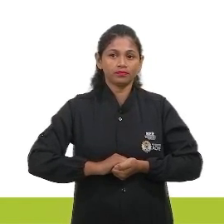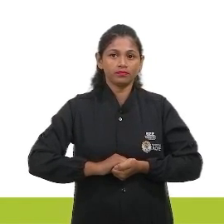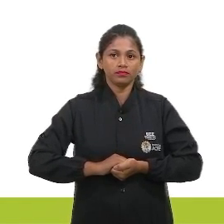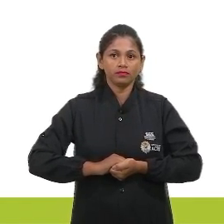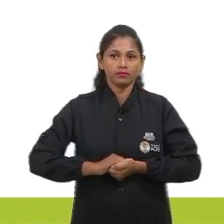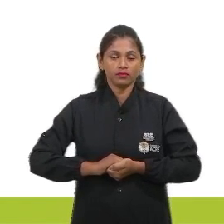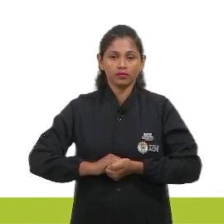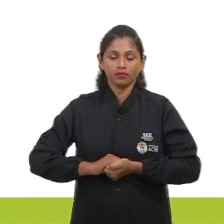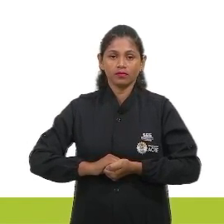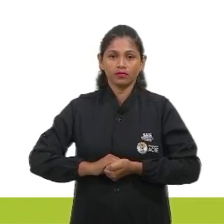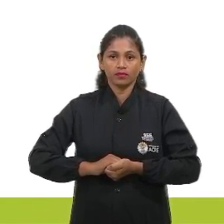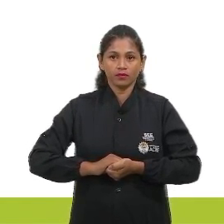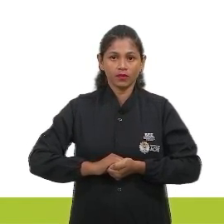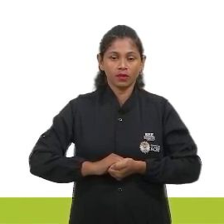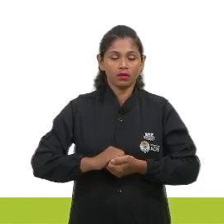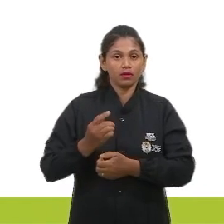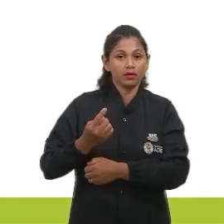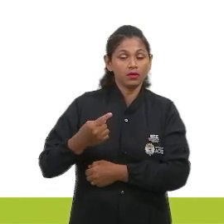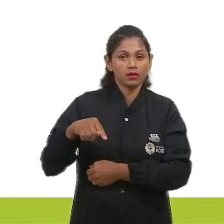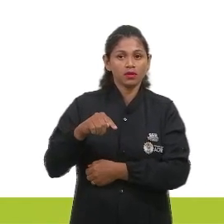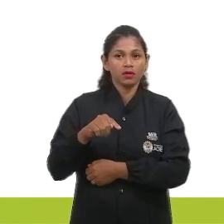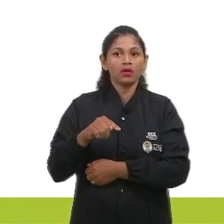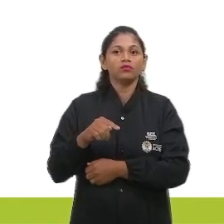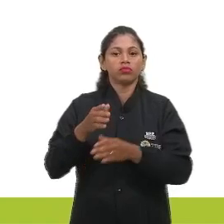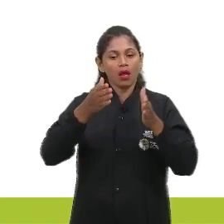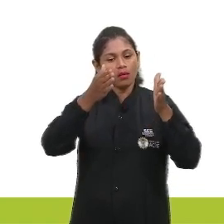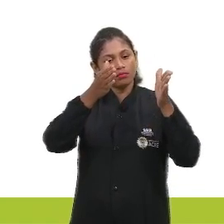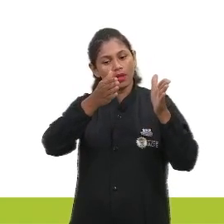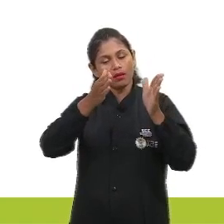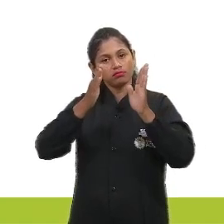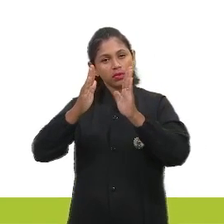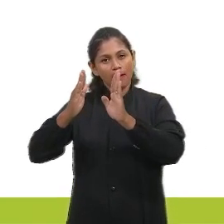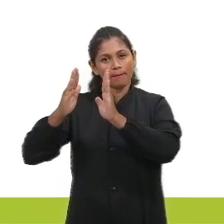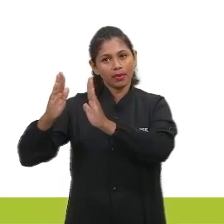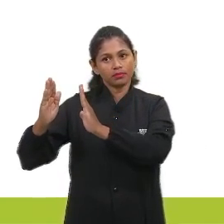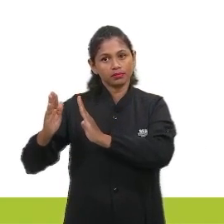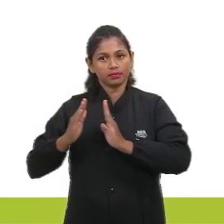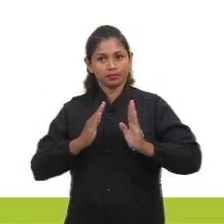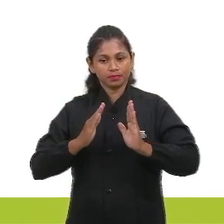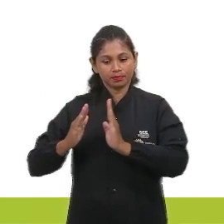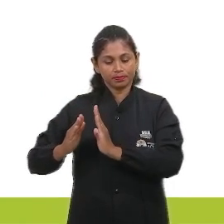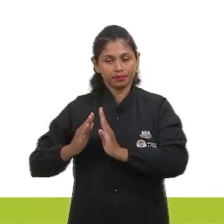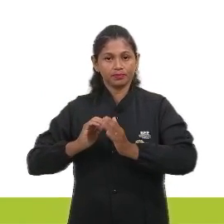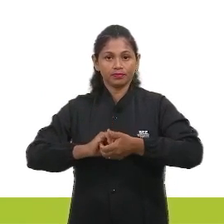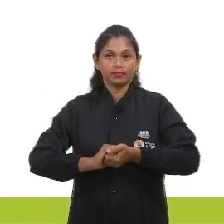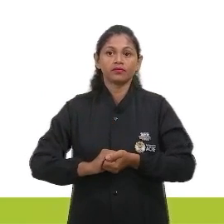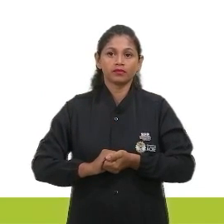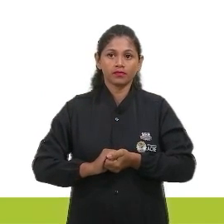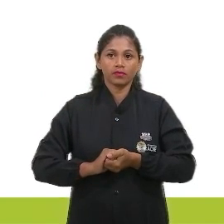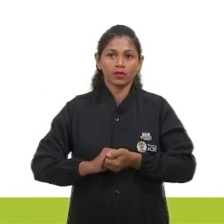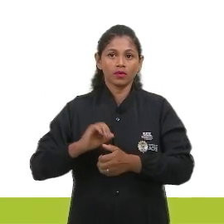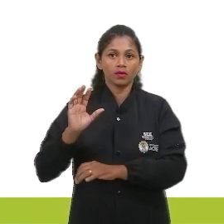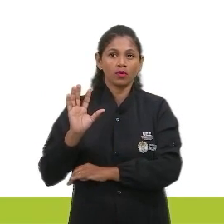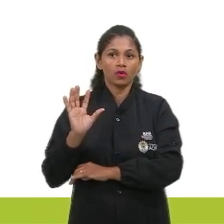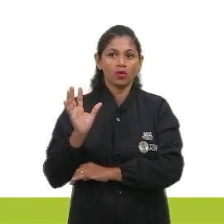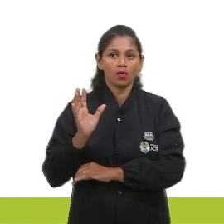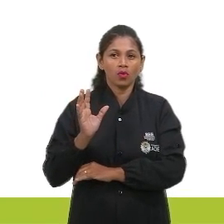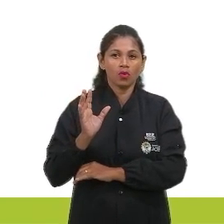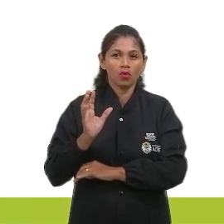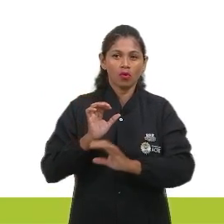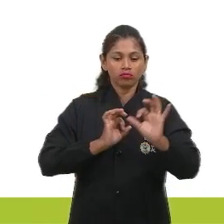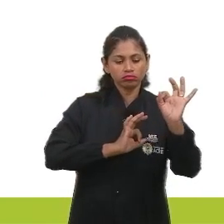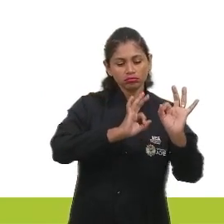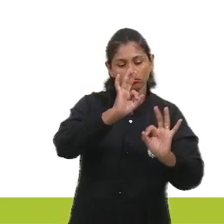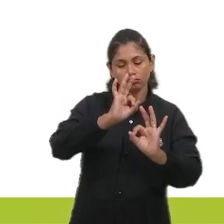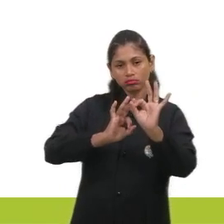bastante interessante. Vocês estão visualizando aí o título e nós temos assim, o funcionamento do método científico.